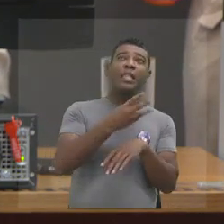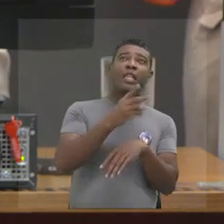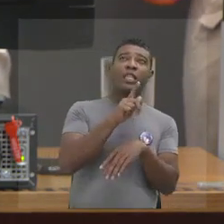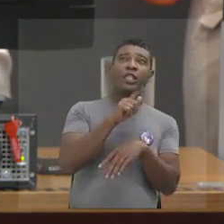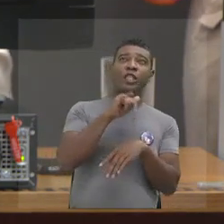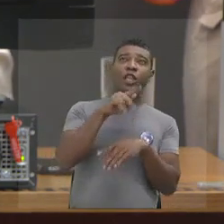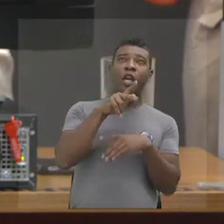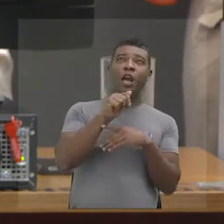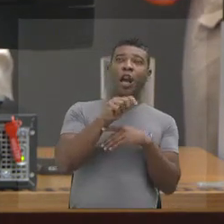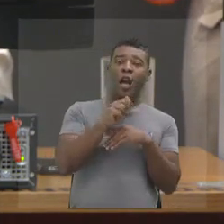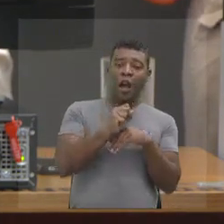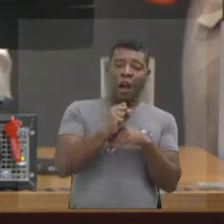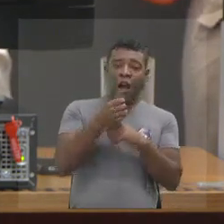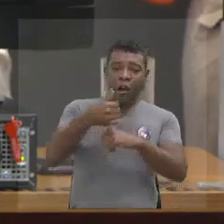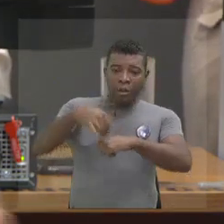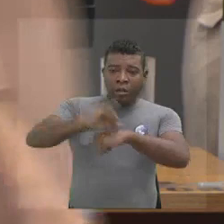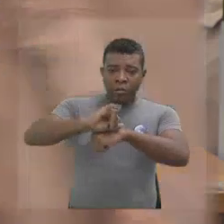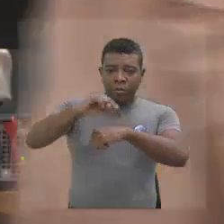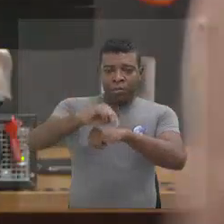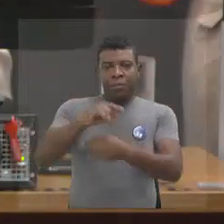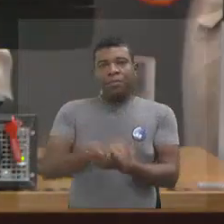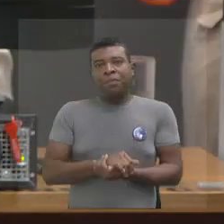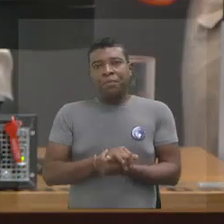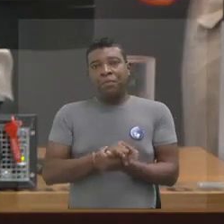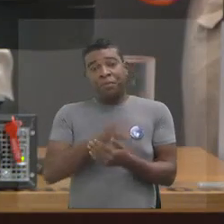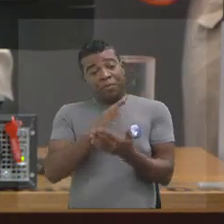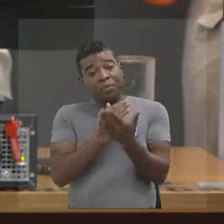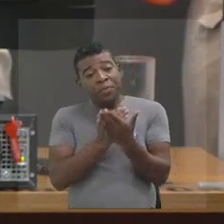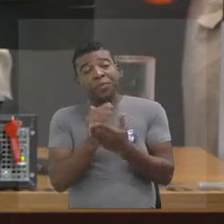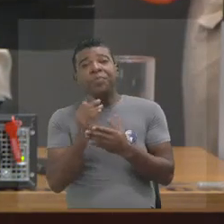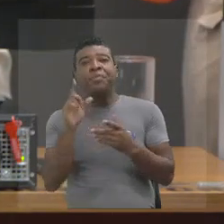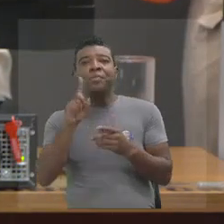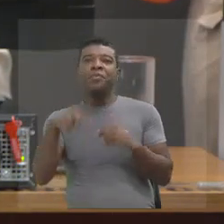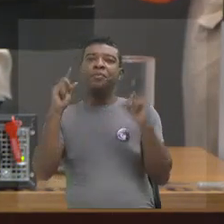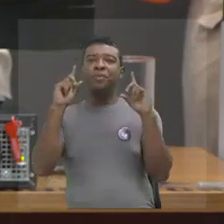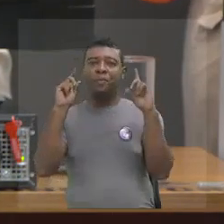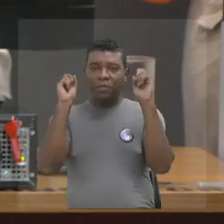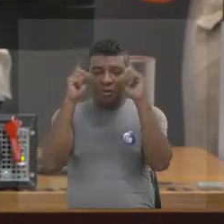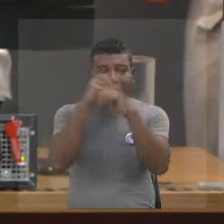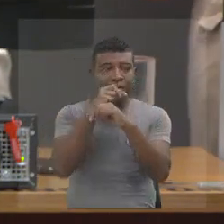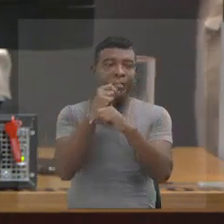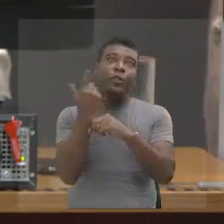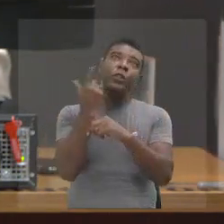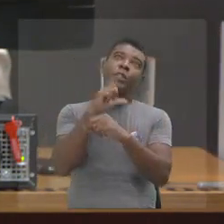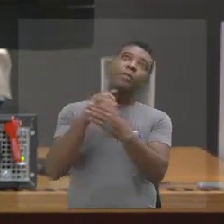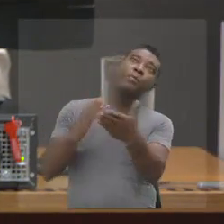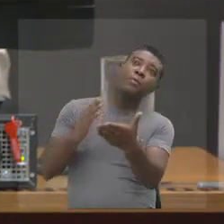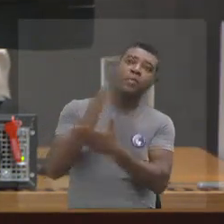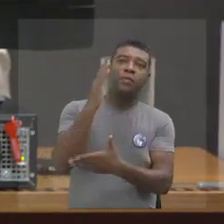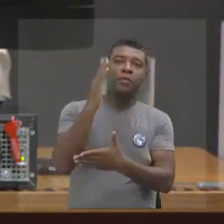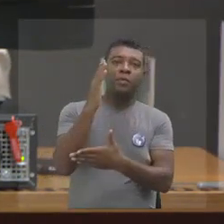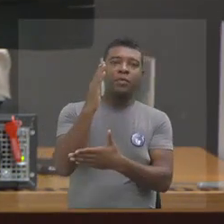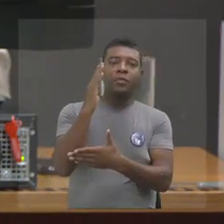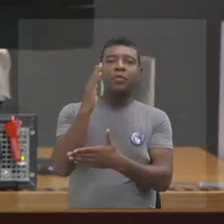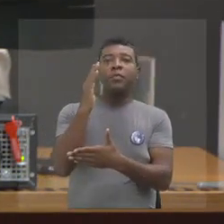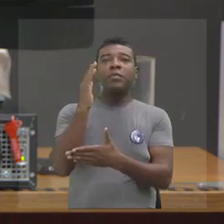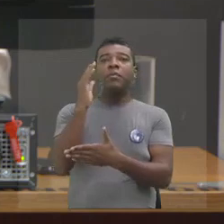no início foi muito difícil para que é pudéssemos aprovar esses